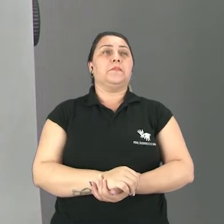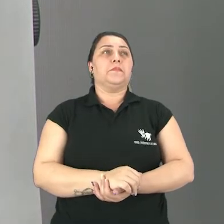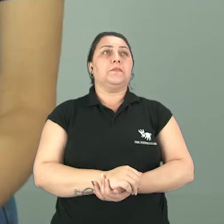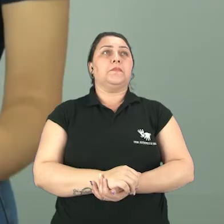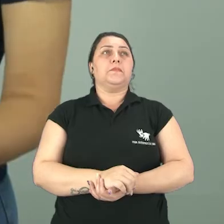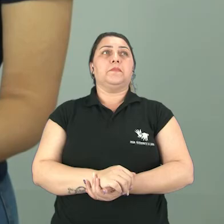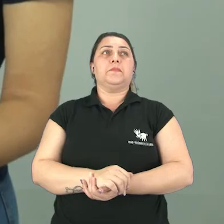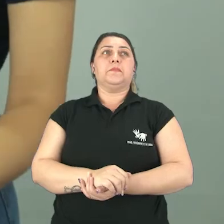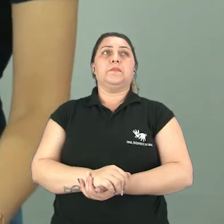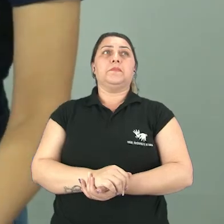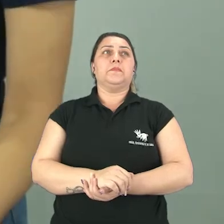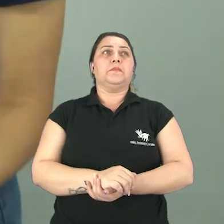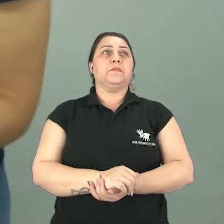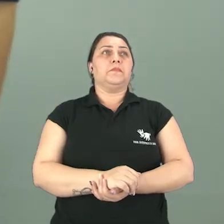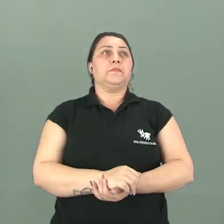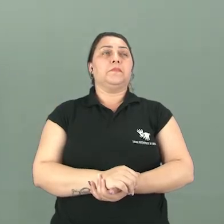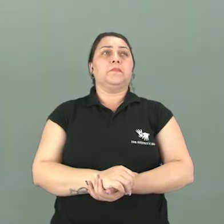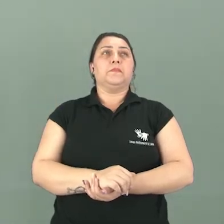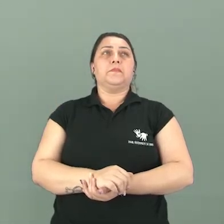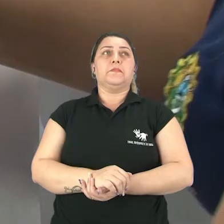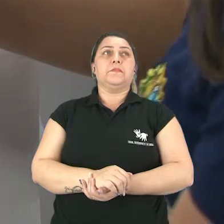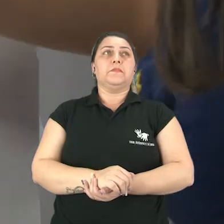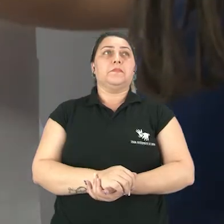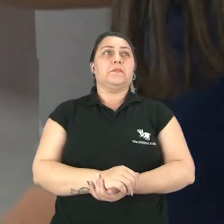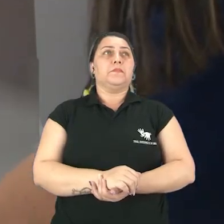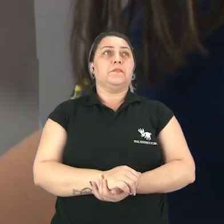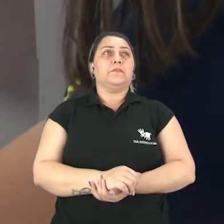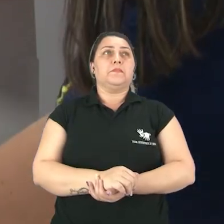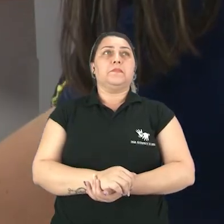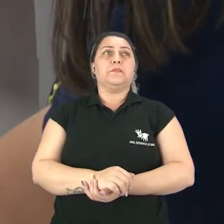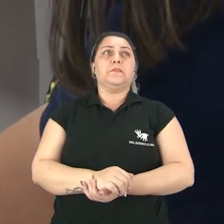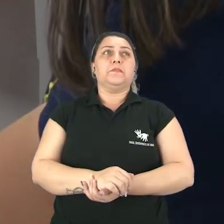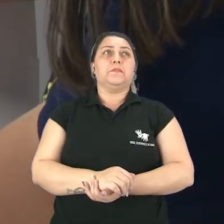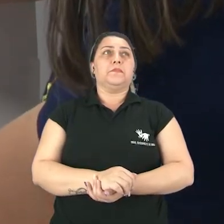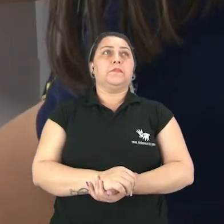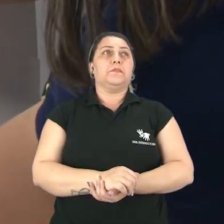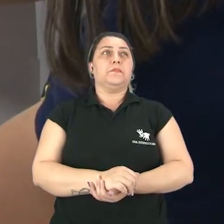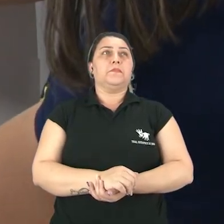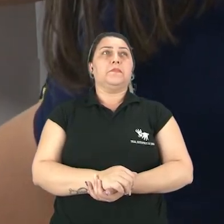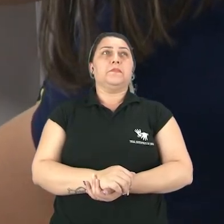vamos pegar as vermelhas e vamos colocar aqui.